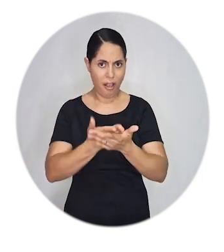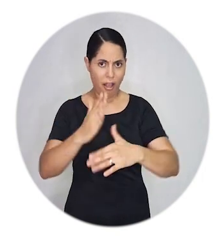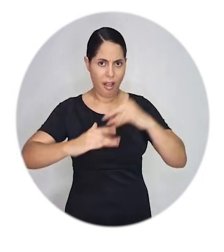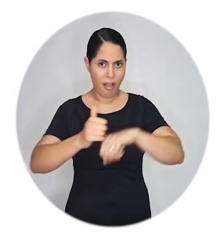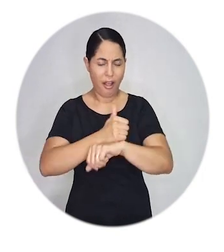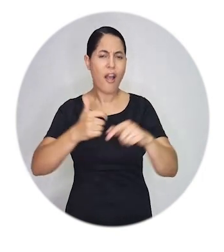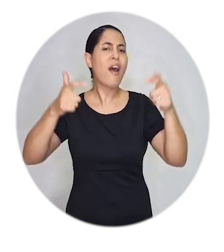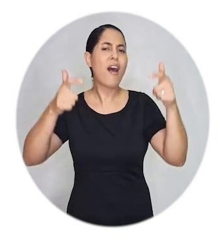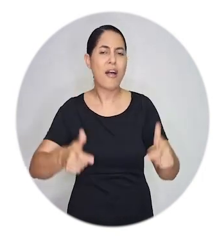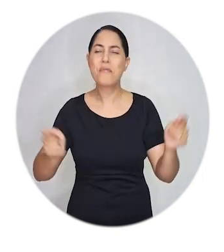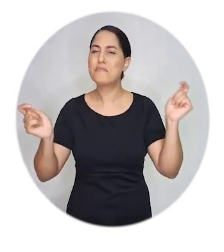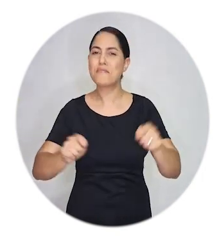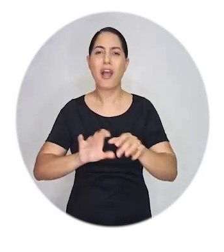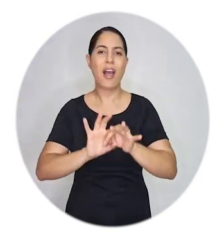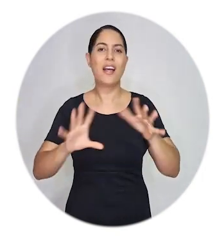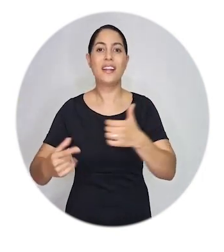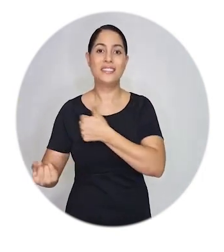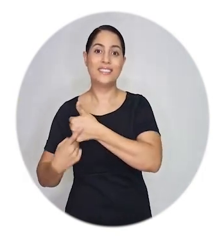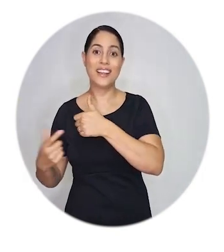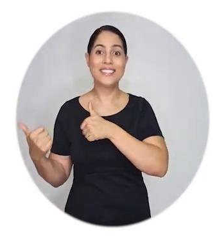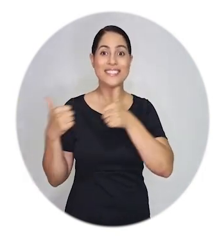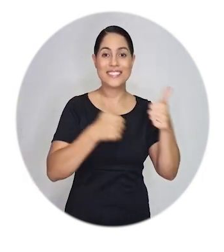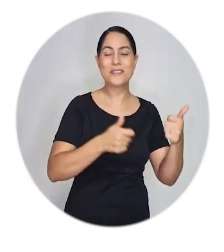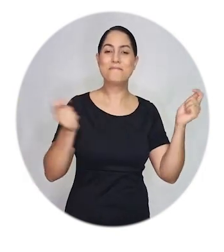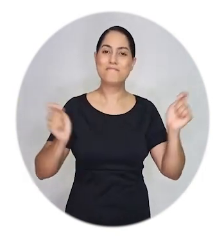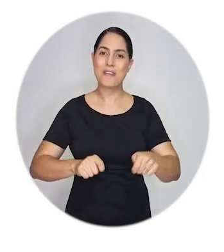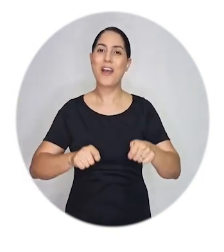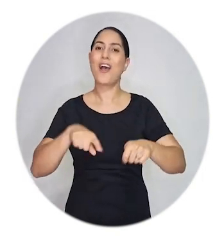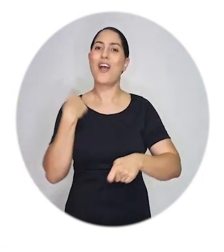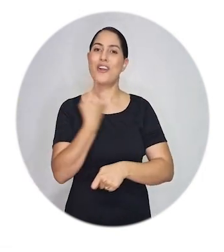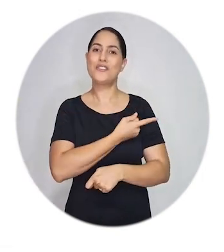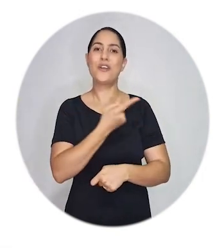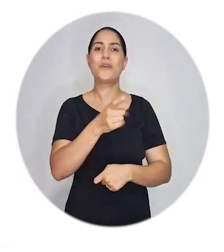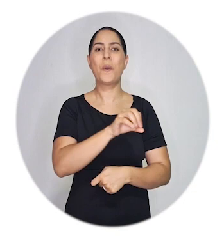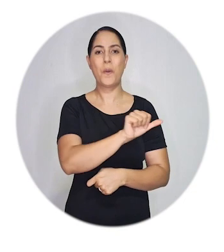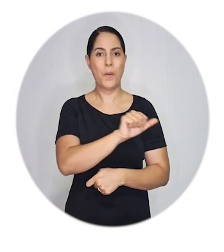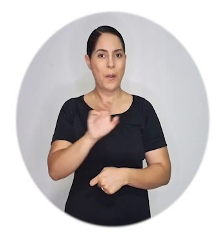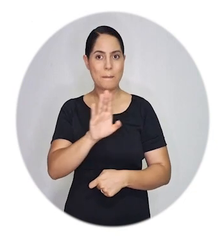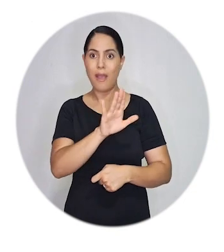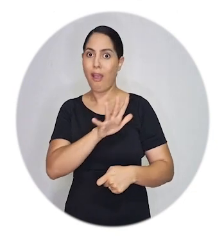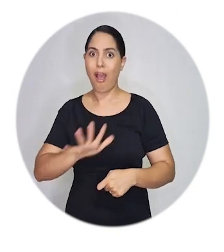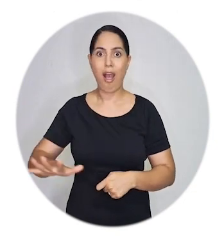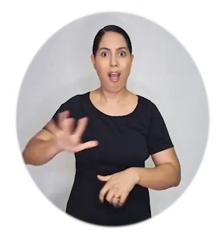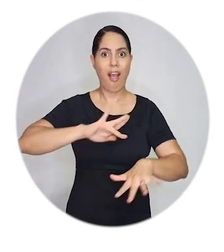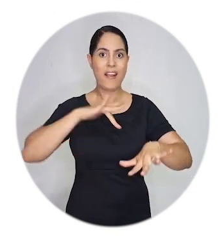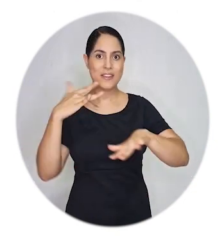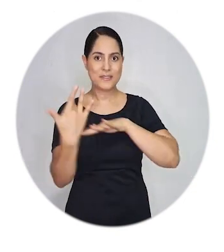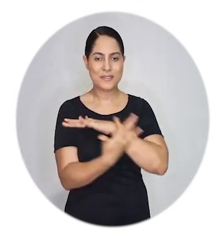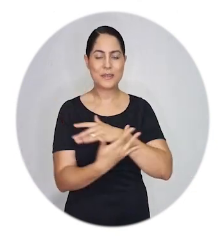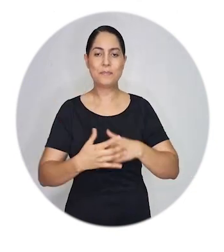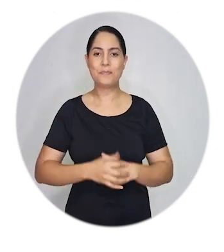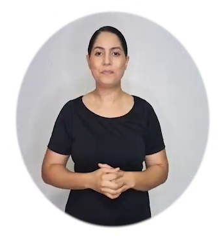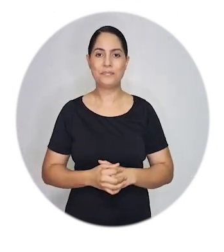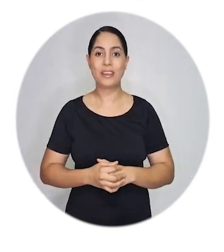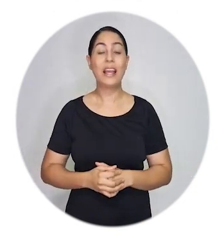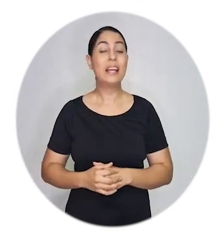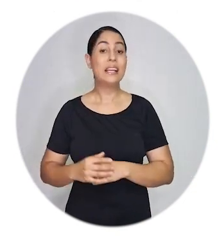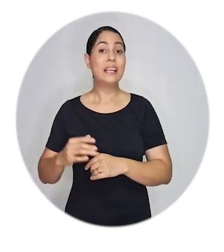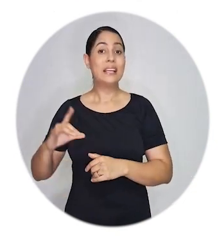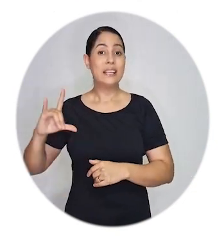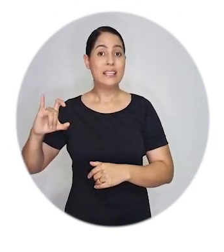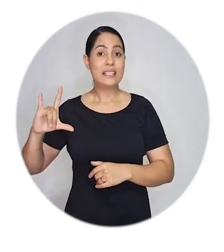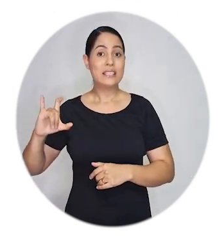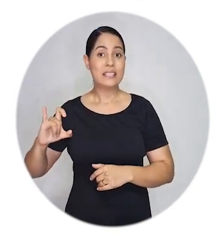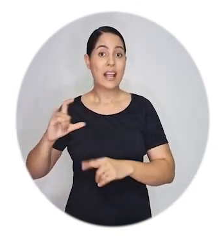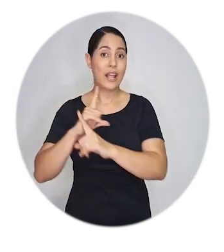muita informação. Você já sabe onde encontrar. Basta um clique de curtir ou seguir e você fará parte do nosso universo OAB. No Instagram e no